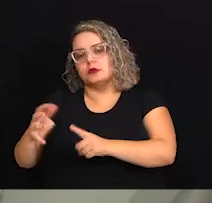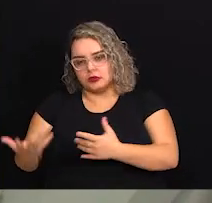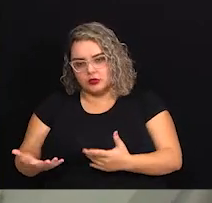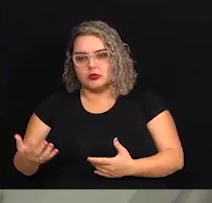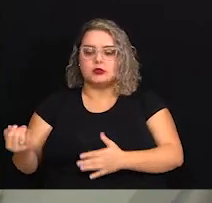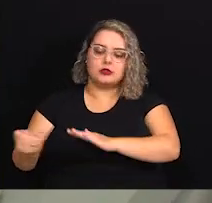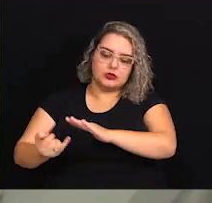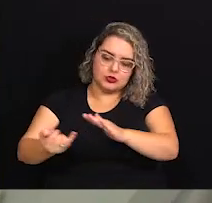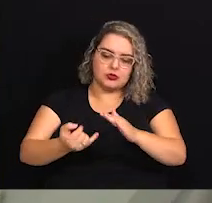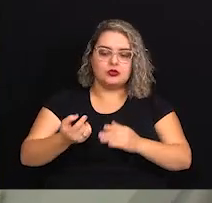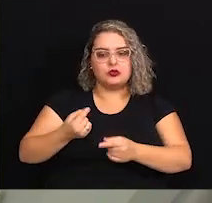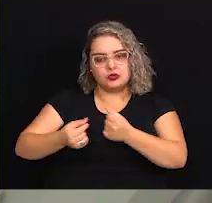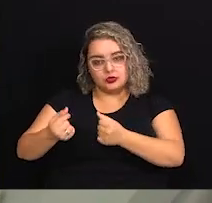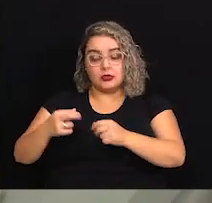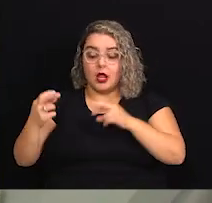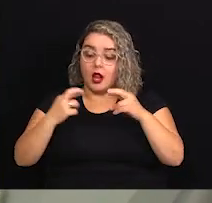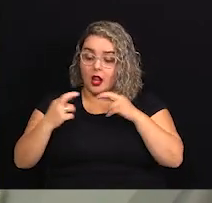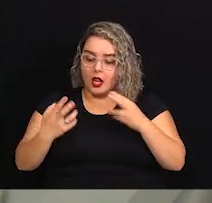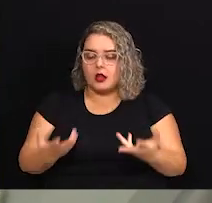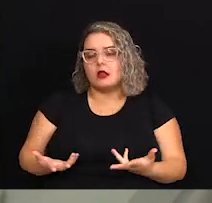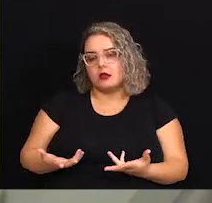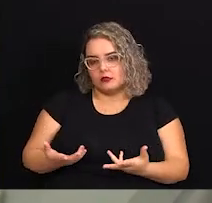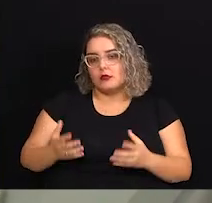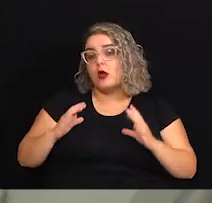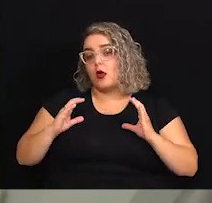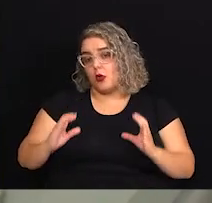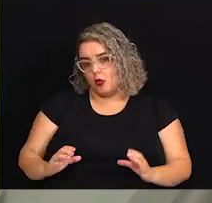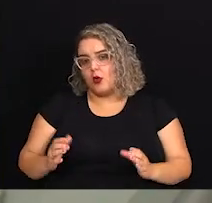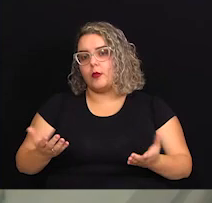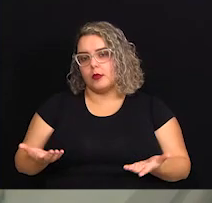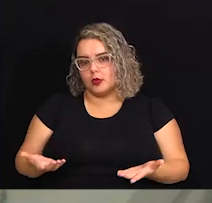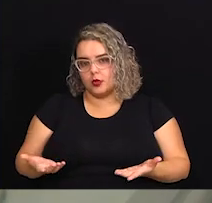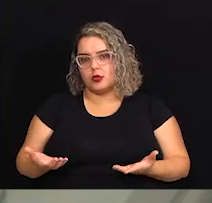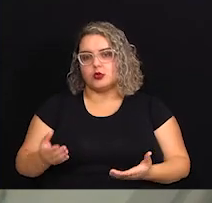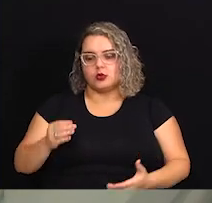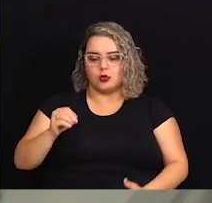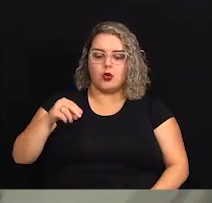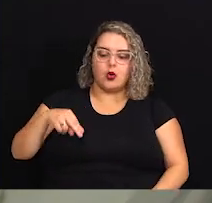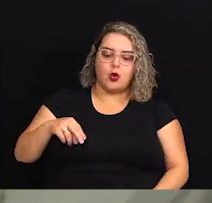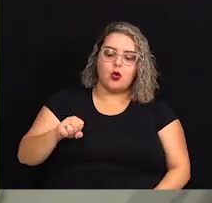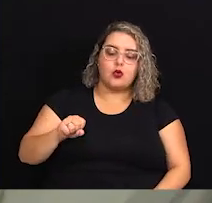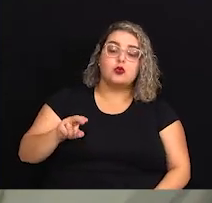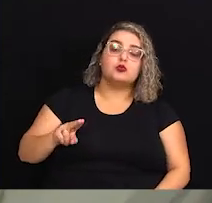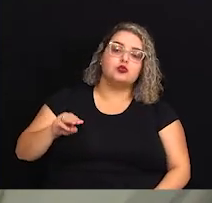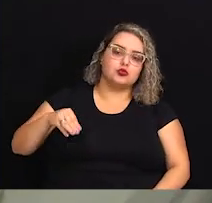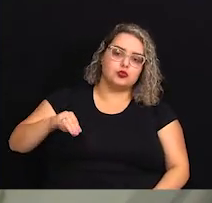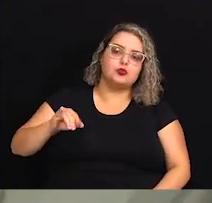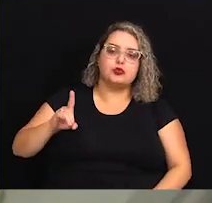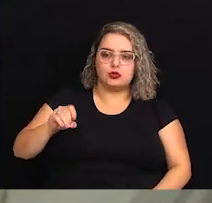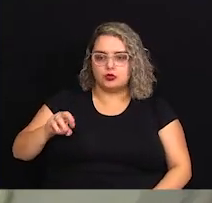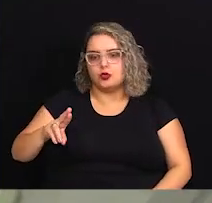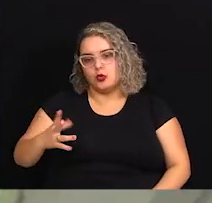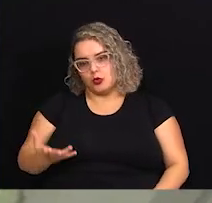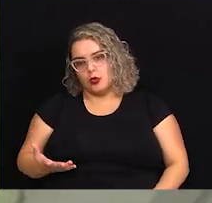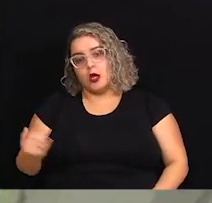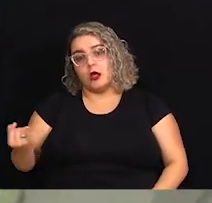instituições financeiras olham, né? Analisam esse tipo de comportamento do consumidor. Então é muito importante a pessoa dar um